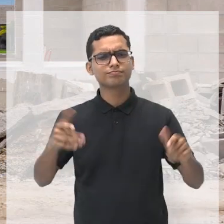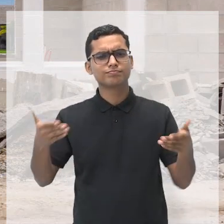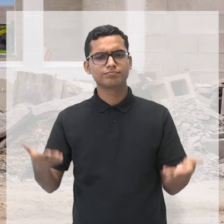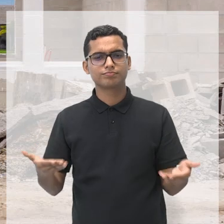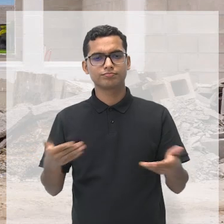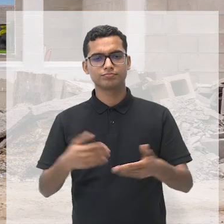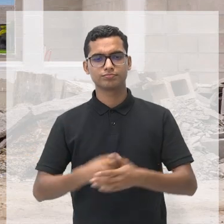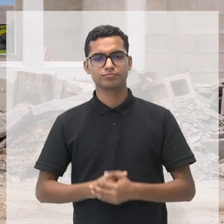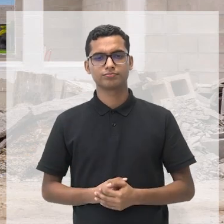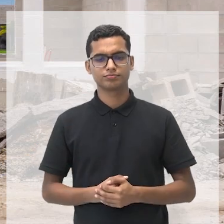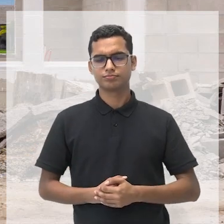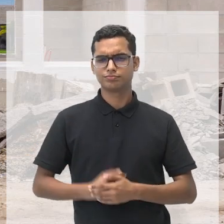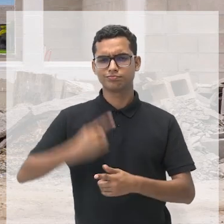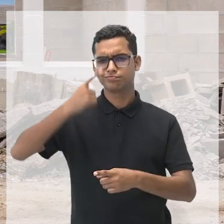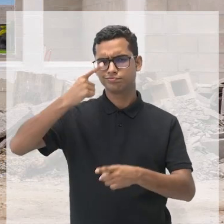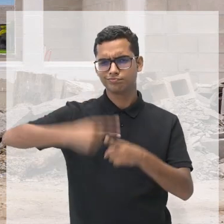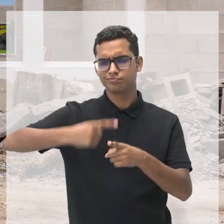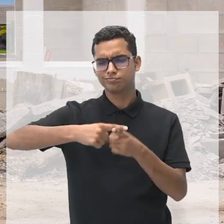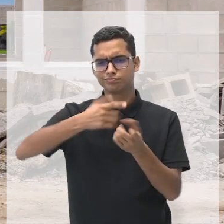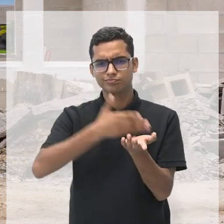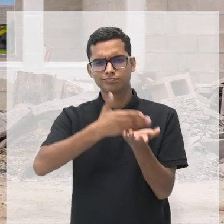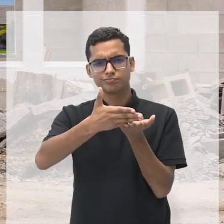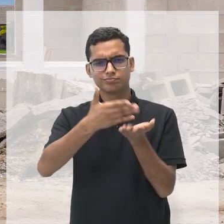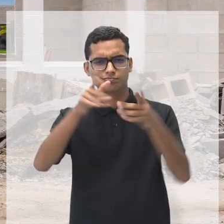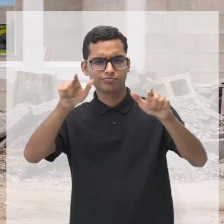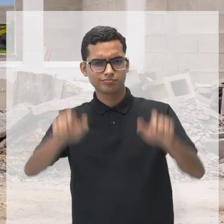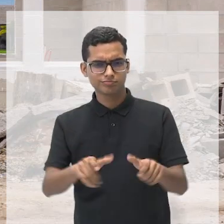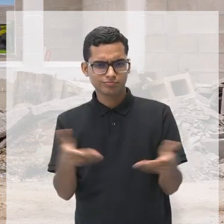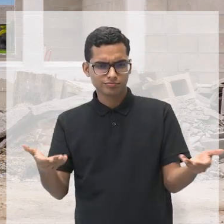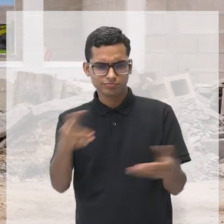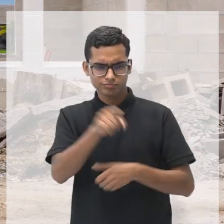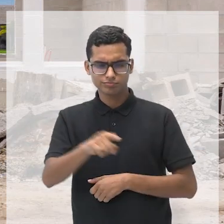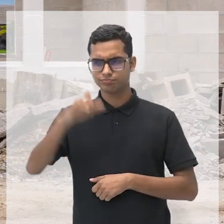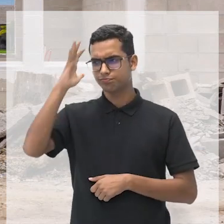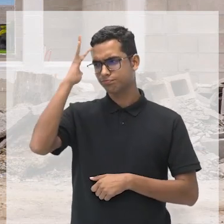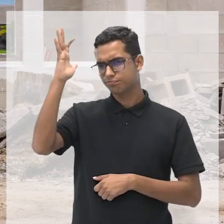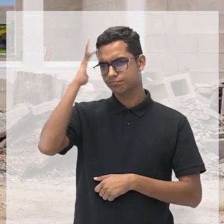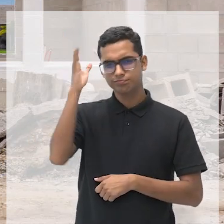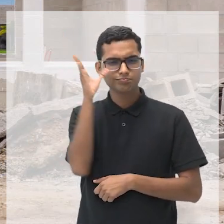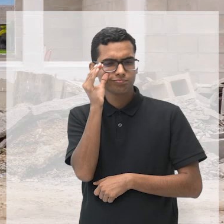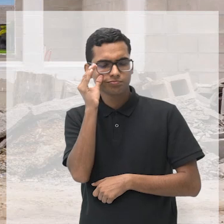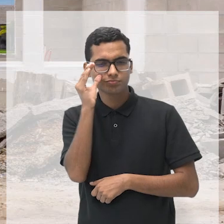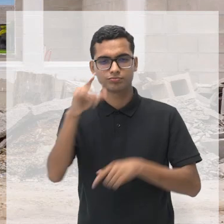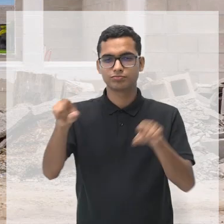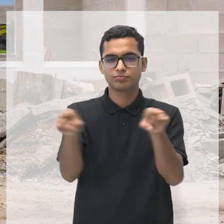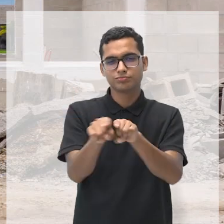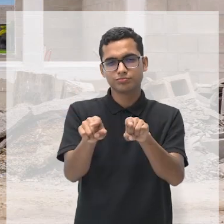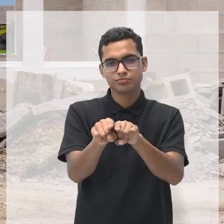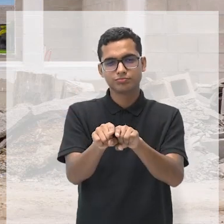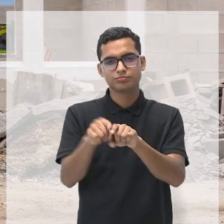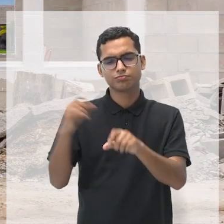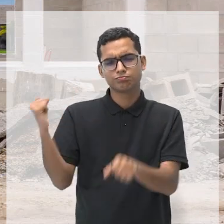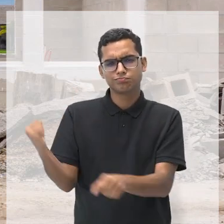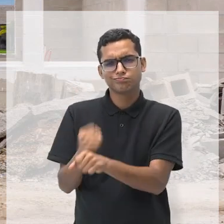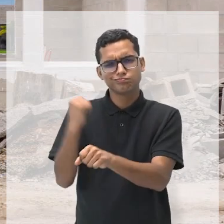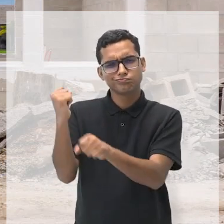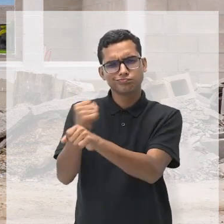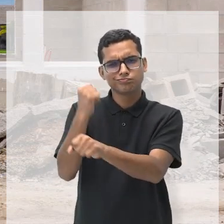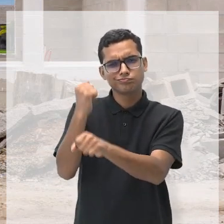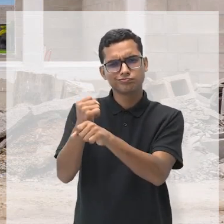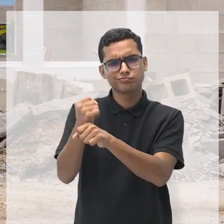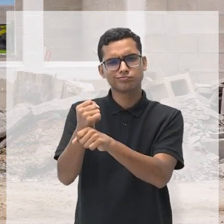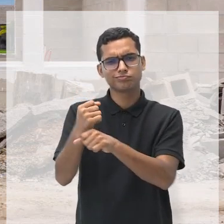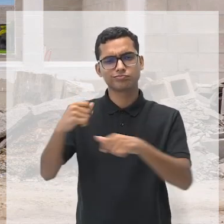é que a gente está? Por que a nossa aula vai ser nesse lugar? Vocês devem estar aí bastante curiosos. Será que é a construção da tão